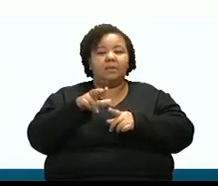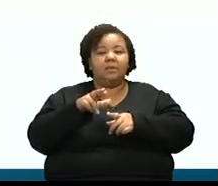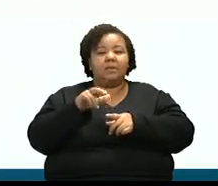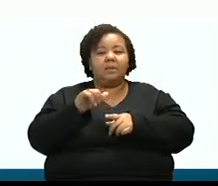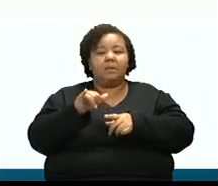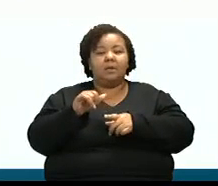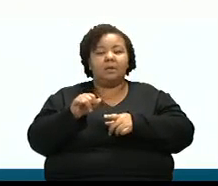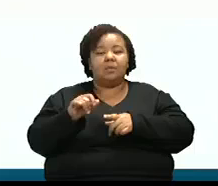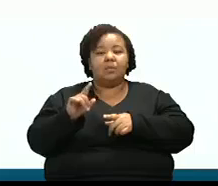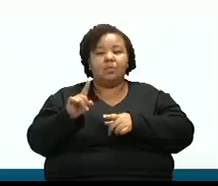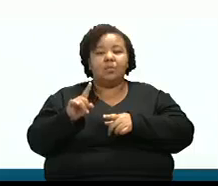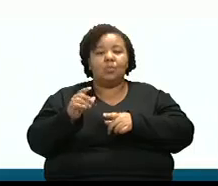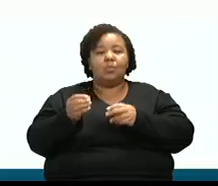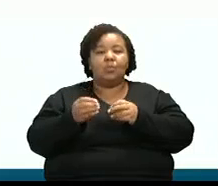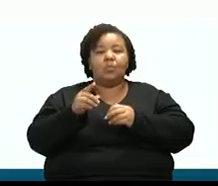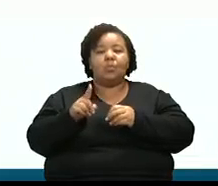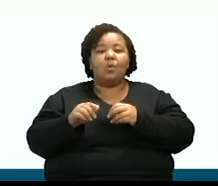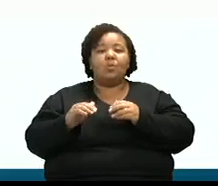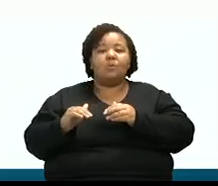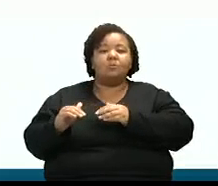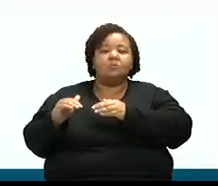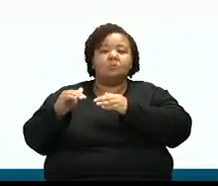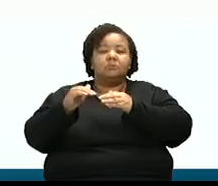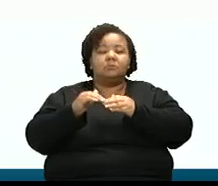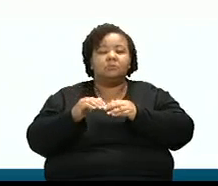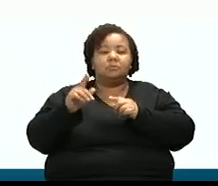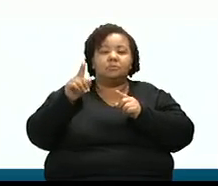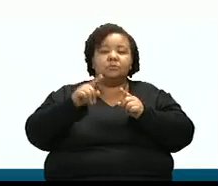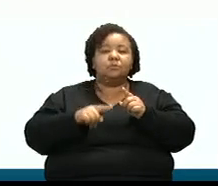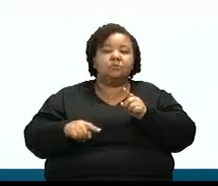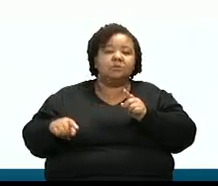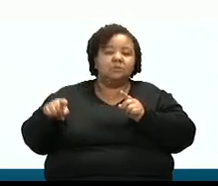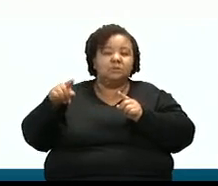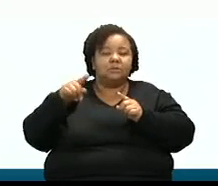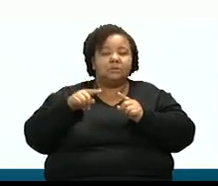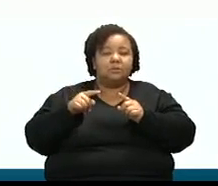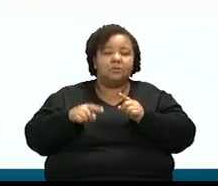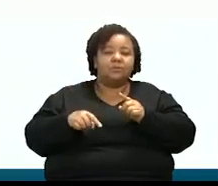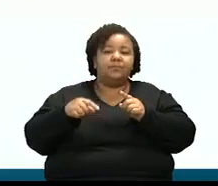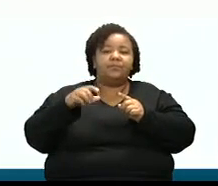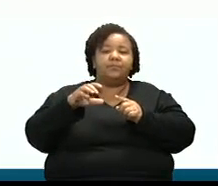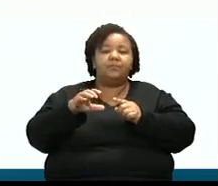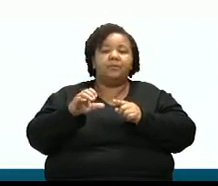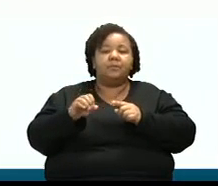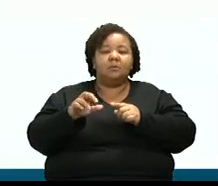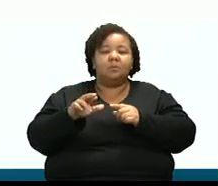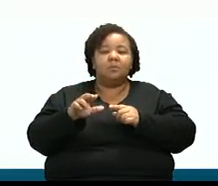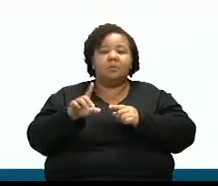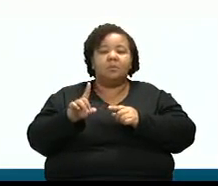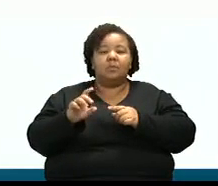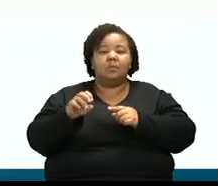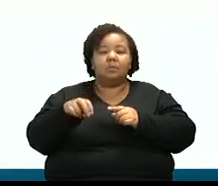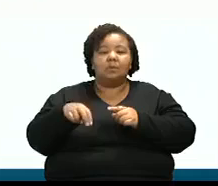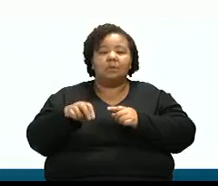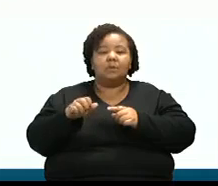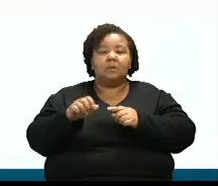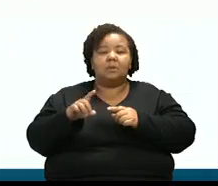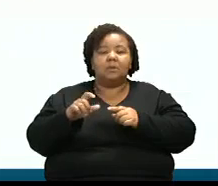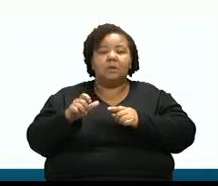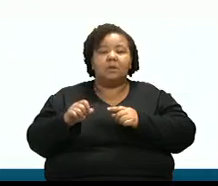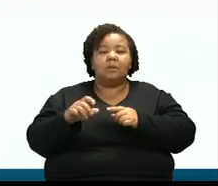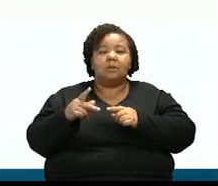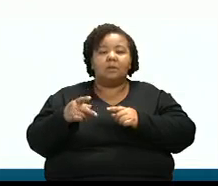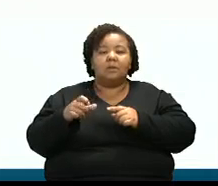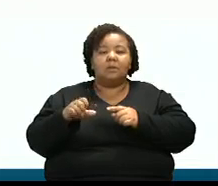1, como que eu parametrizo um círculo no plano? Por coordenadas polares. Eu posso substituir x